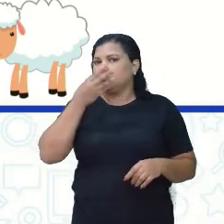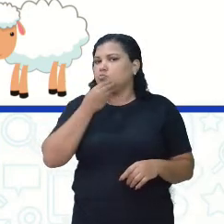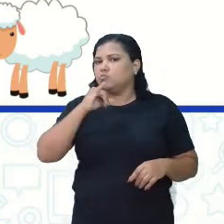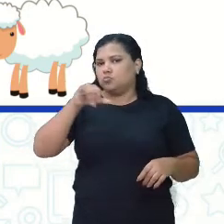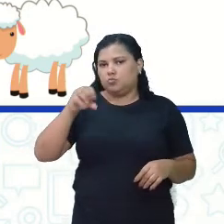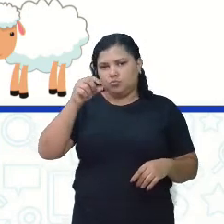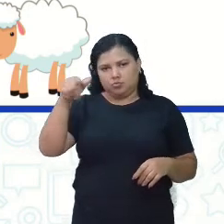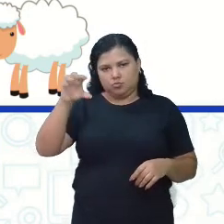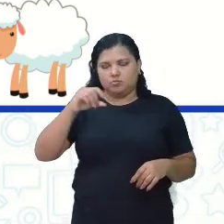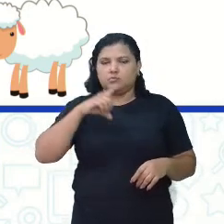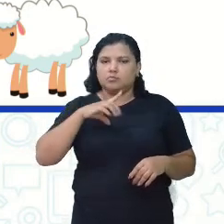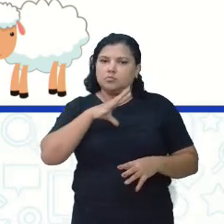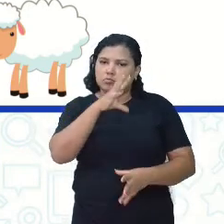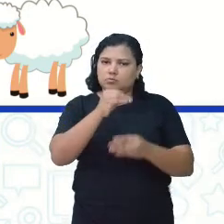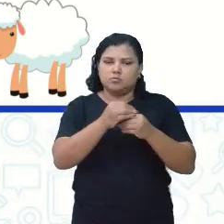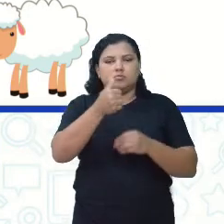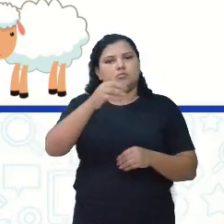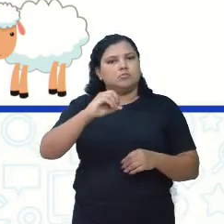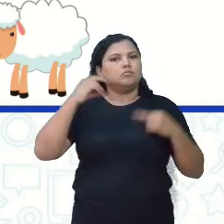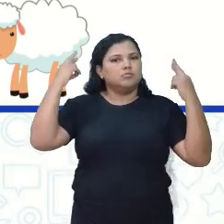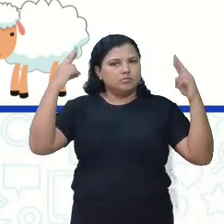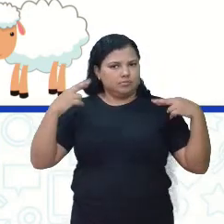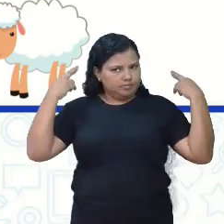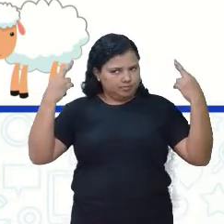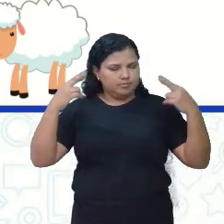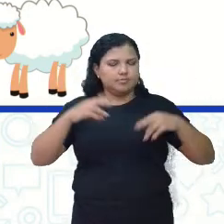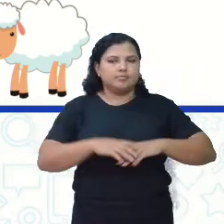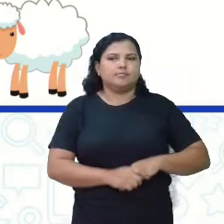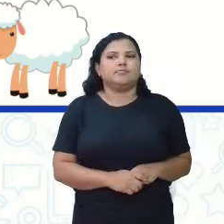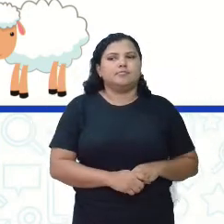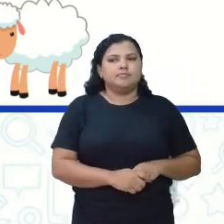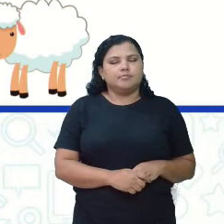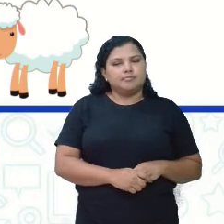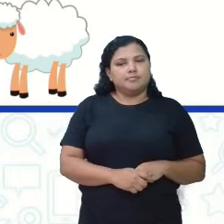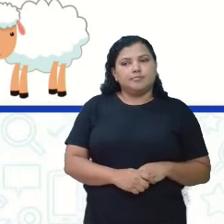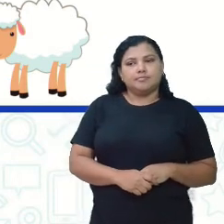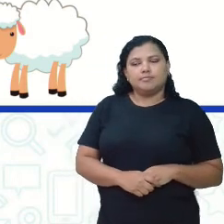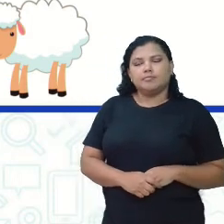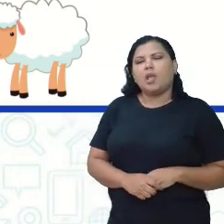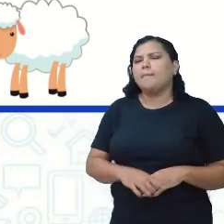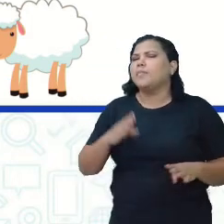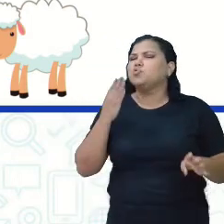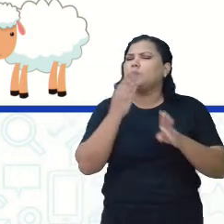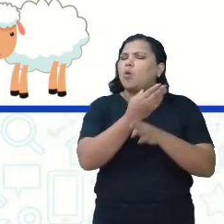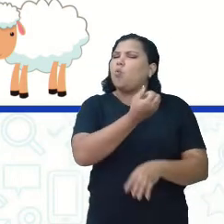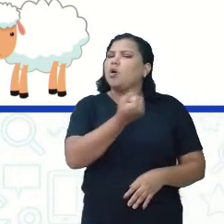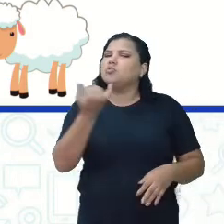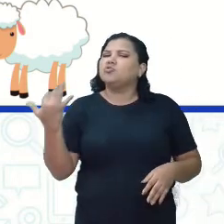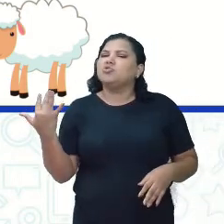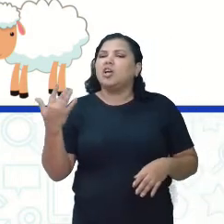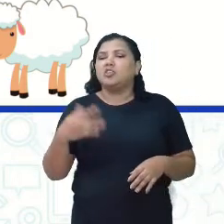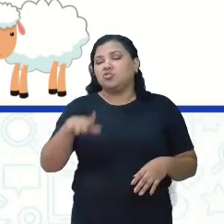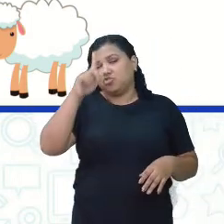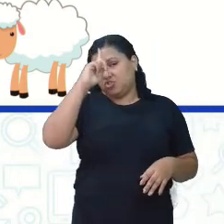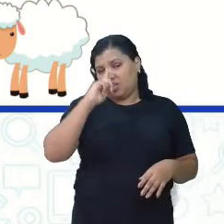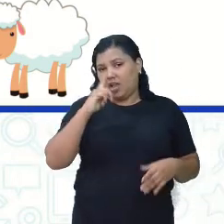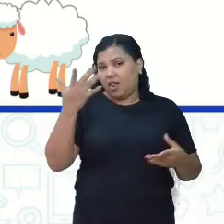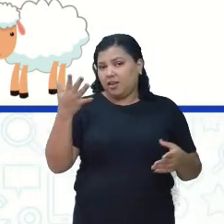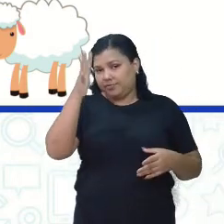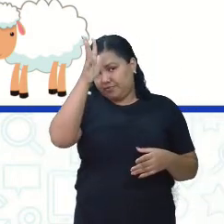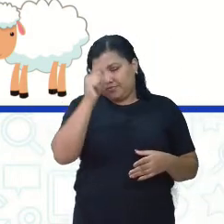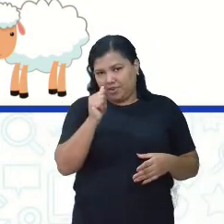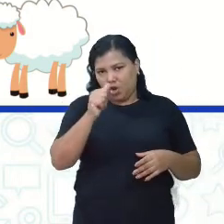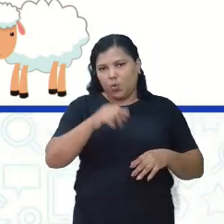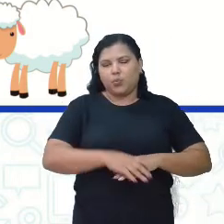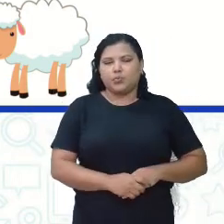um total de 10 carneirinhos, certo? E para descobrir a quantidade de galinhas, o que é que a